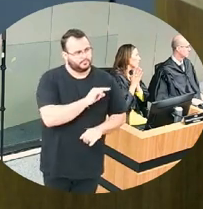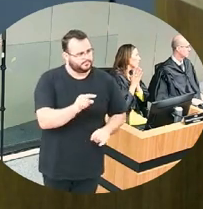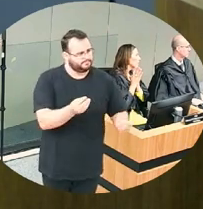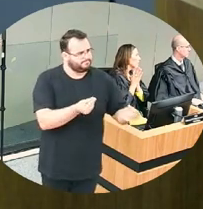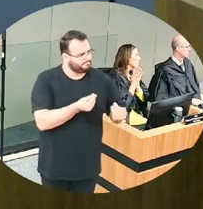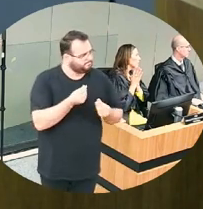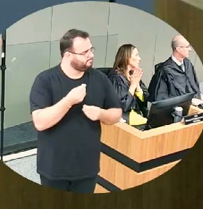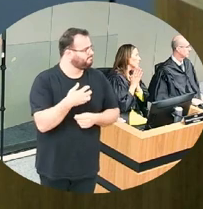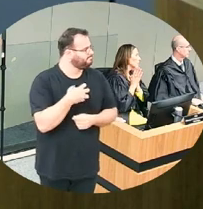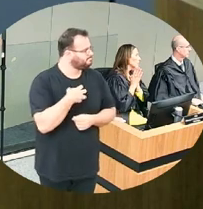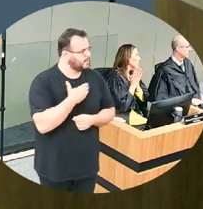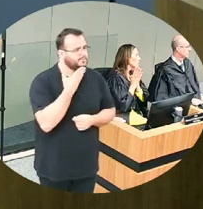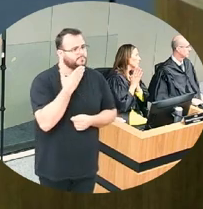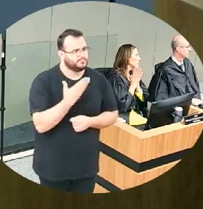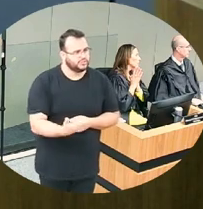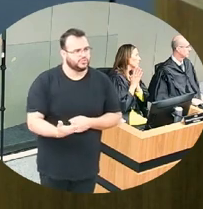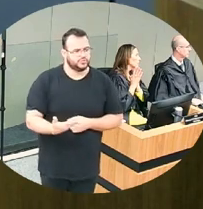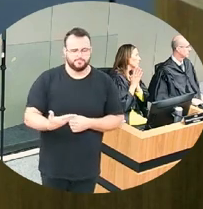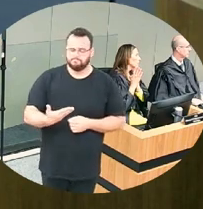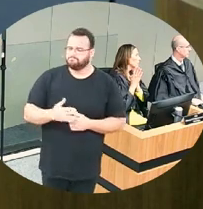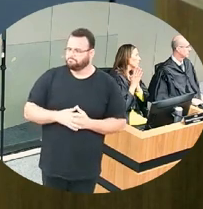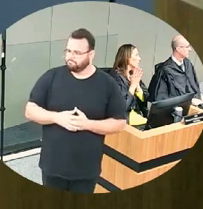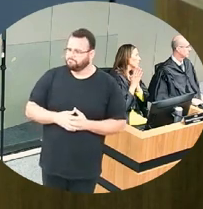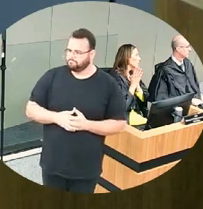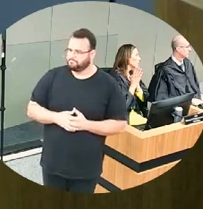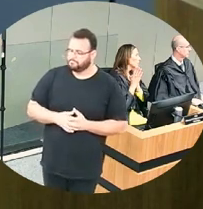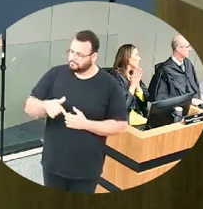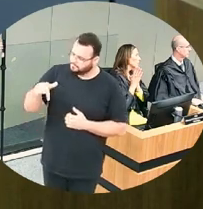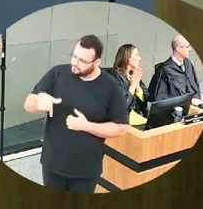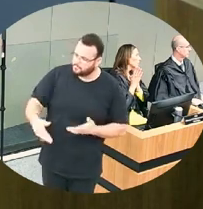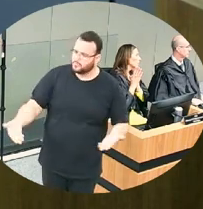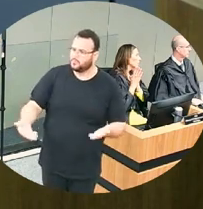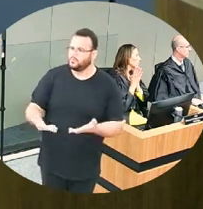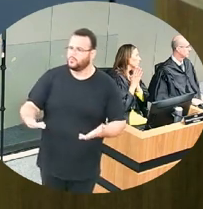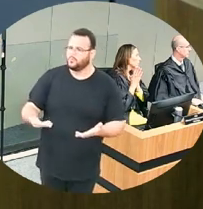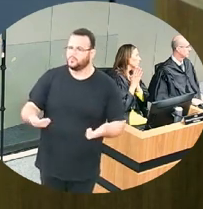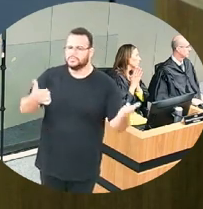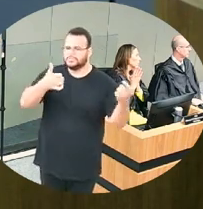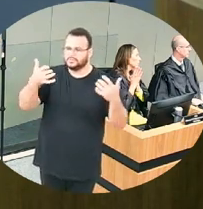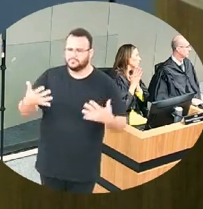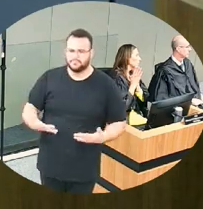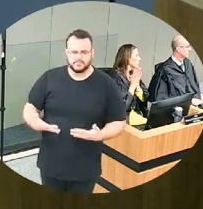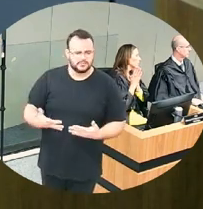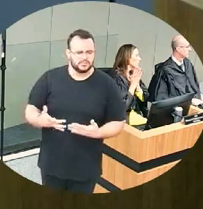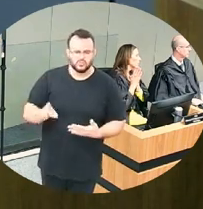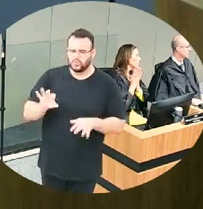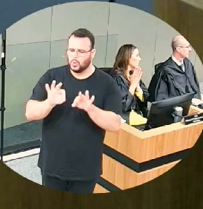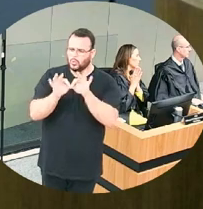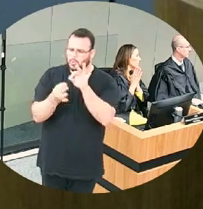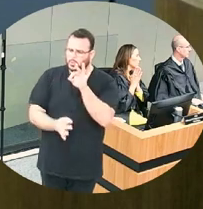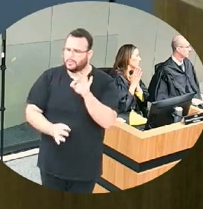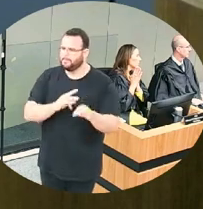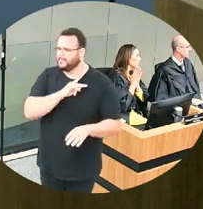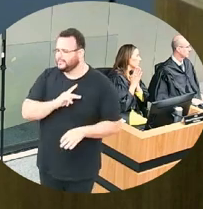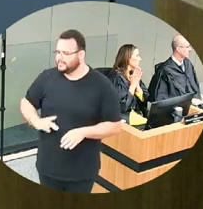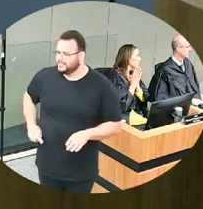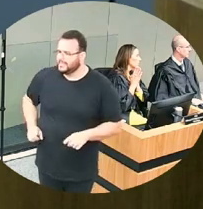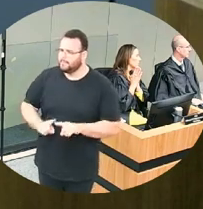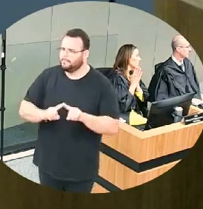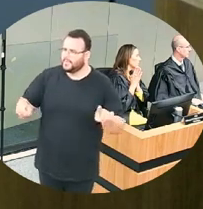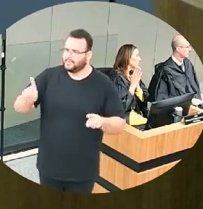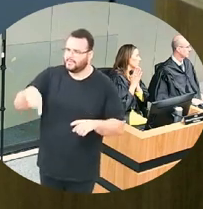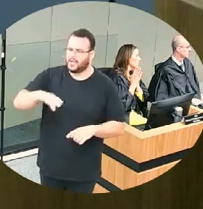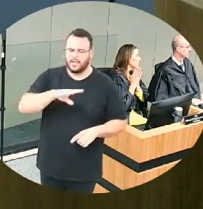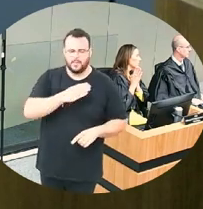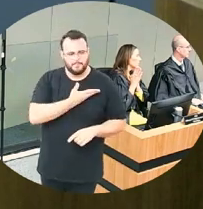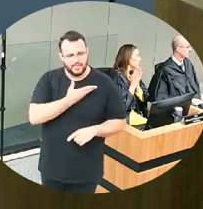sensível aos nossos pedidos a nossa causa então fica aqui uma fala de não mais agora Presidente para Presidente mas de uma